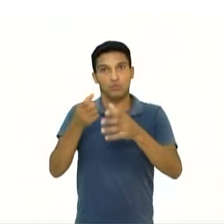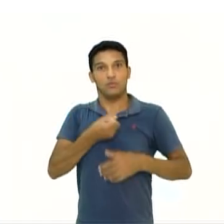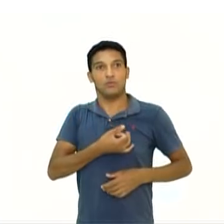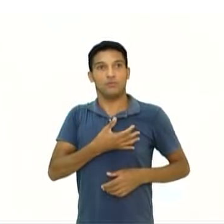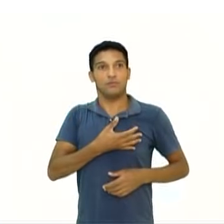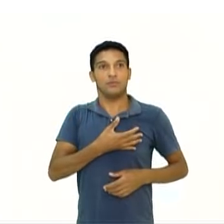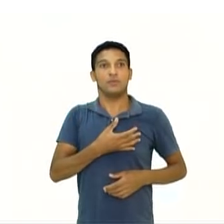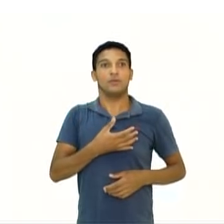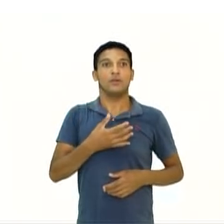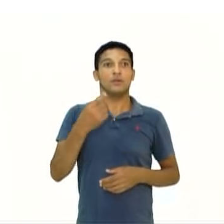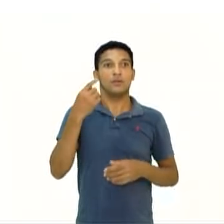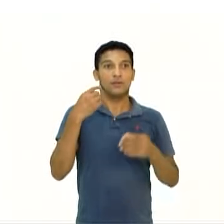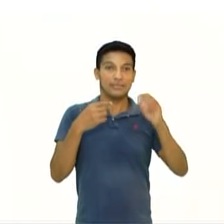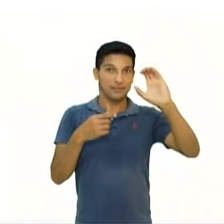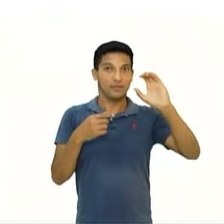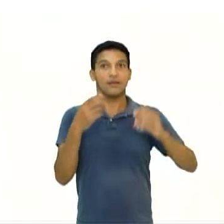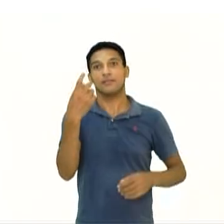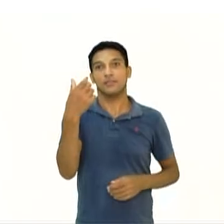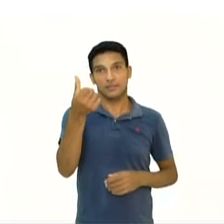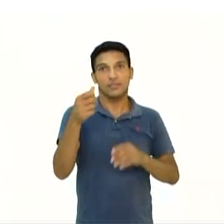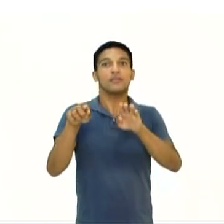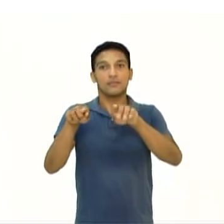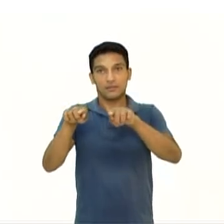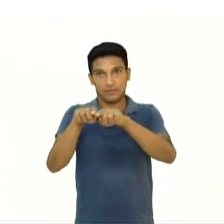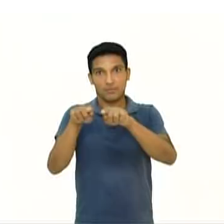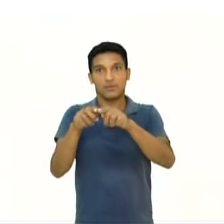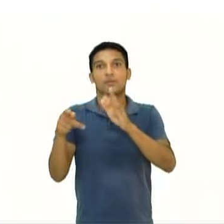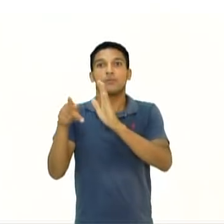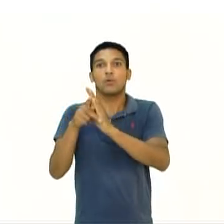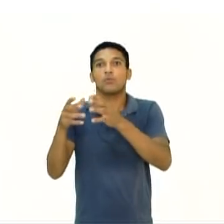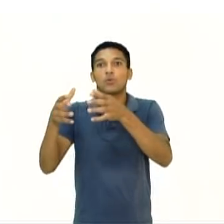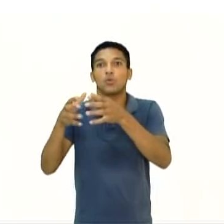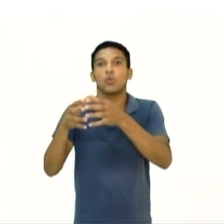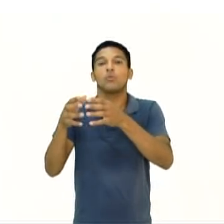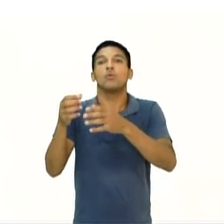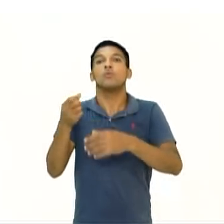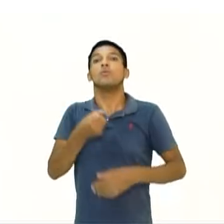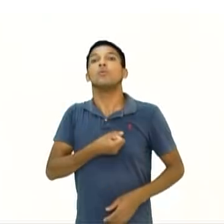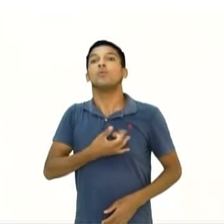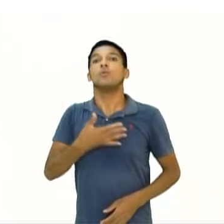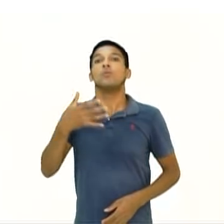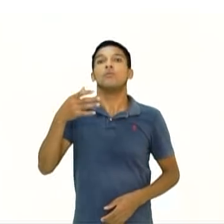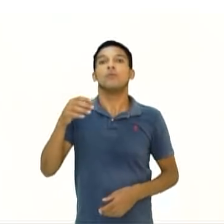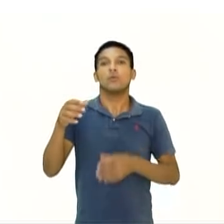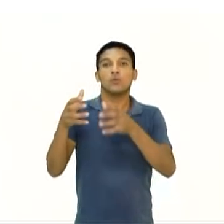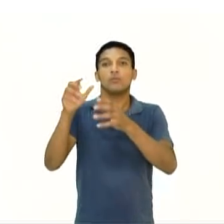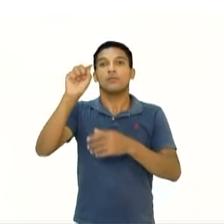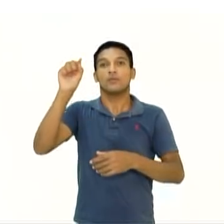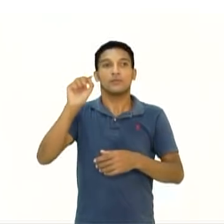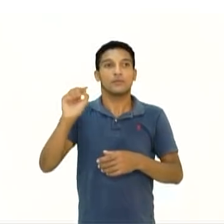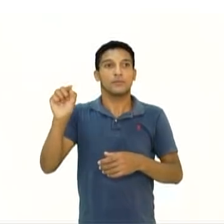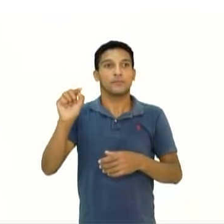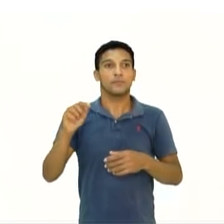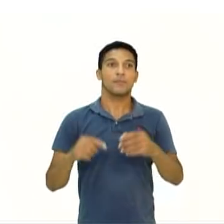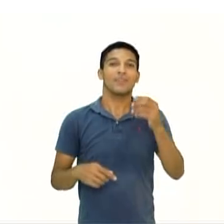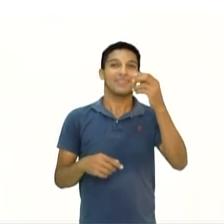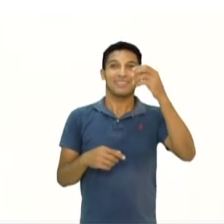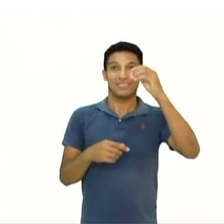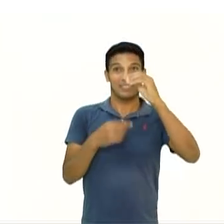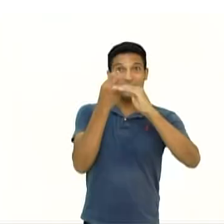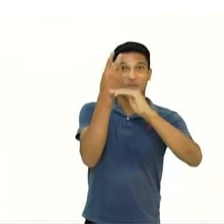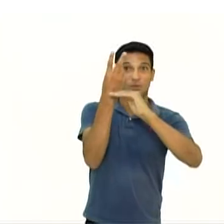uma outra parte que nós chamamos de oposto ou simétrico de um número inteiro ali. E ele aparece onde? Aparece